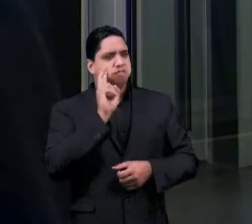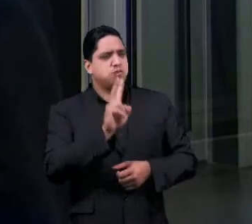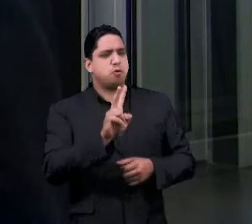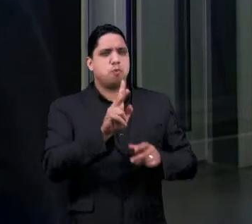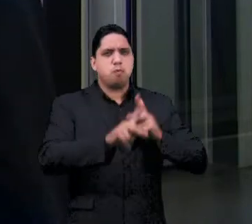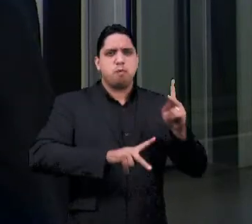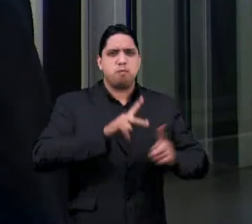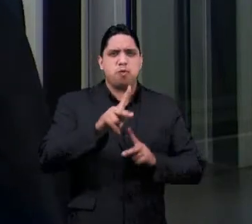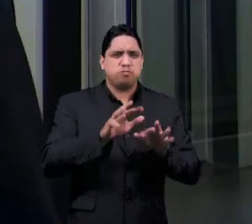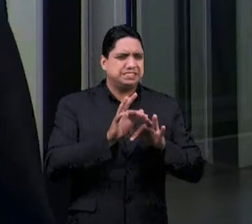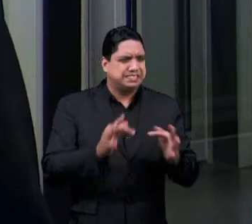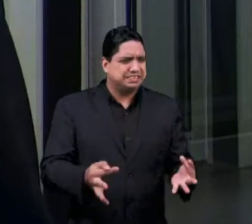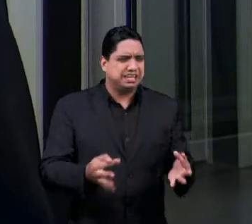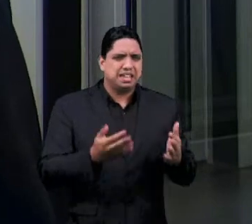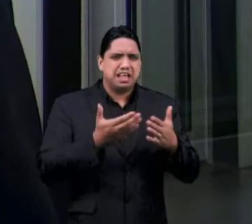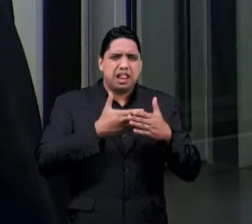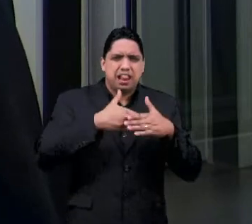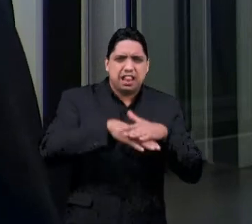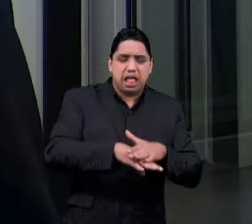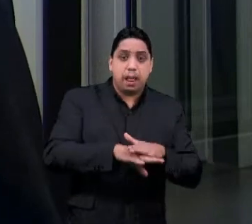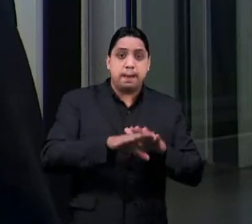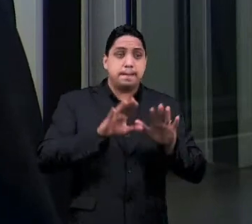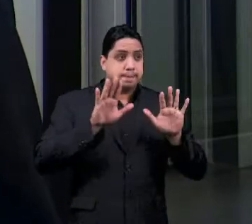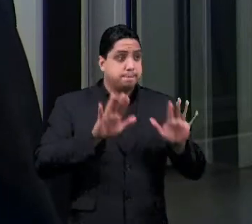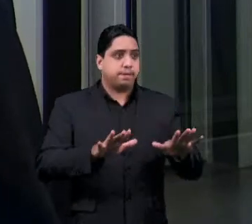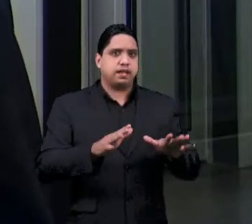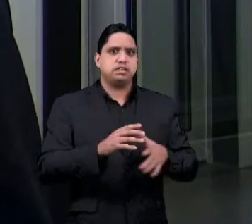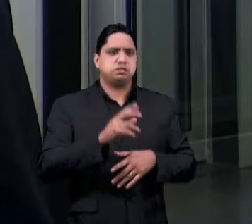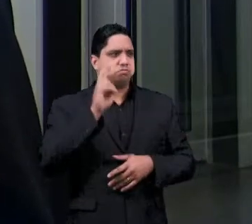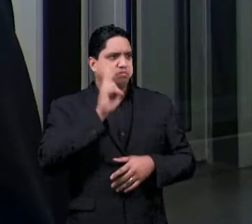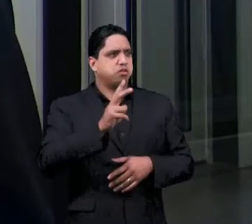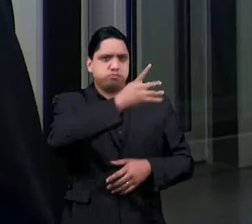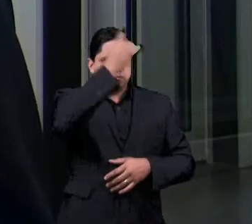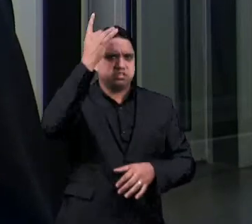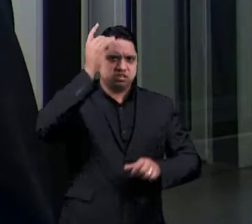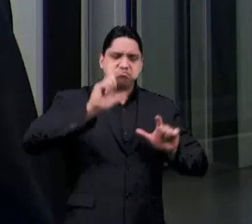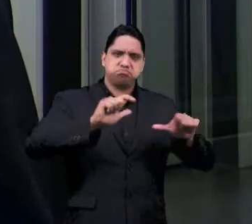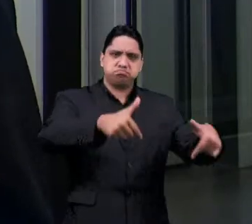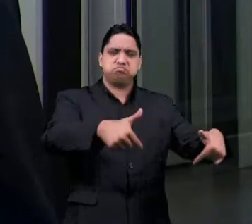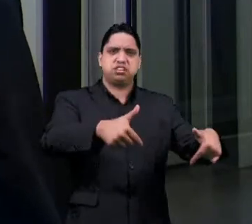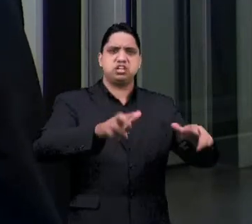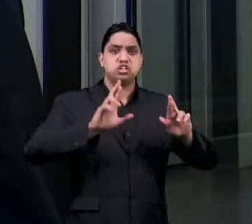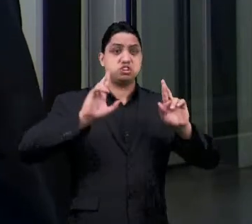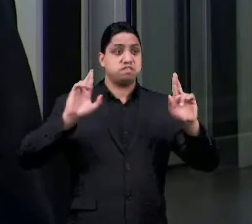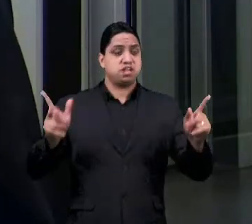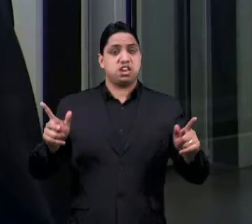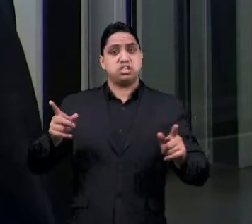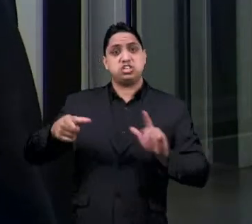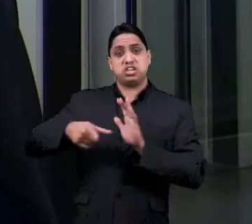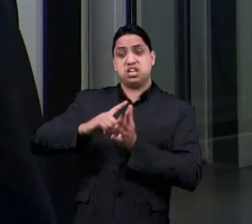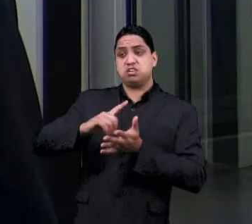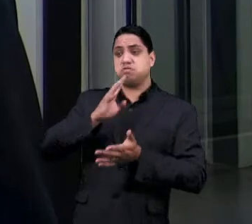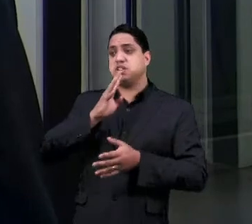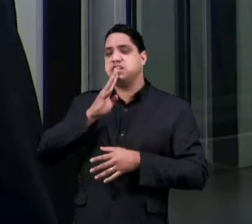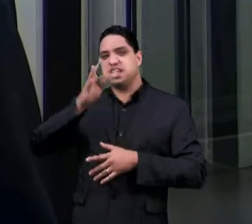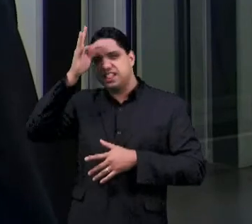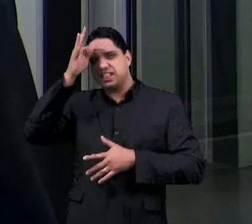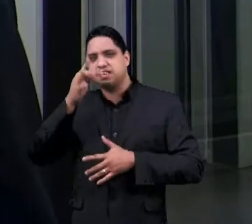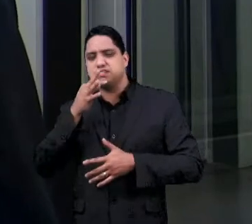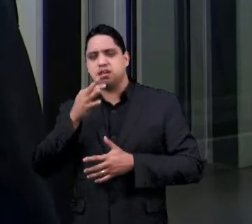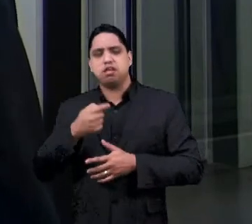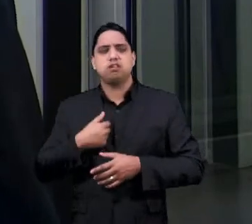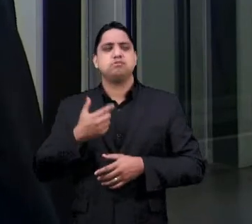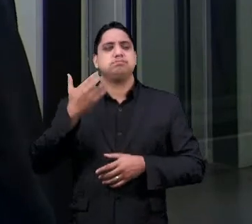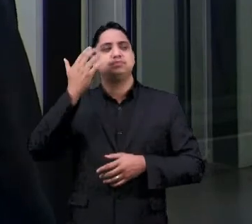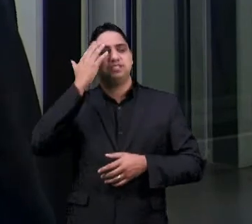humilde, mas muito fervoroso. Diferente daquilo que a gente viu, que a gente conhecia. E eu entendi